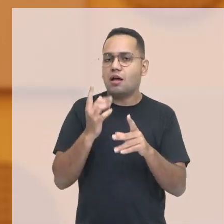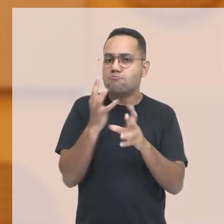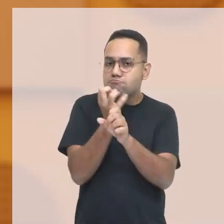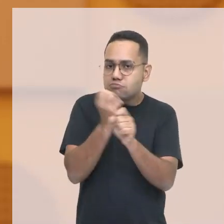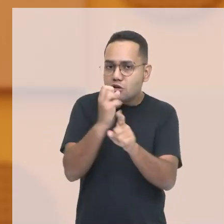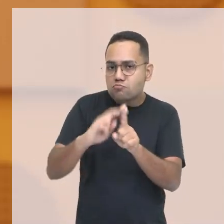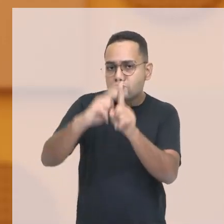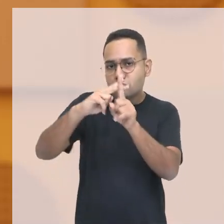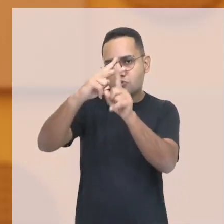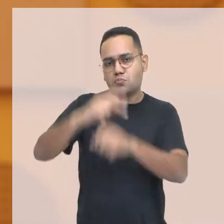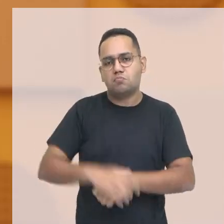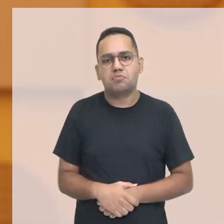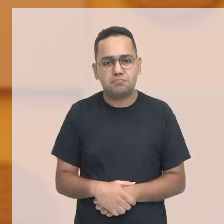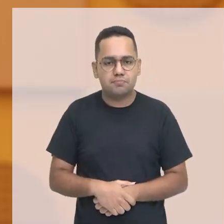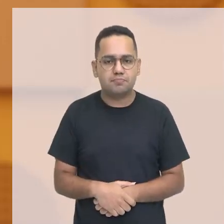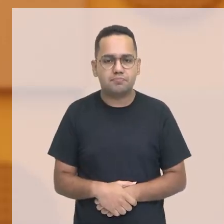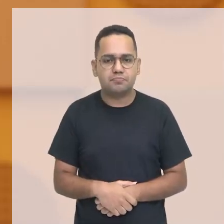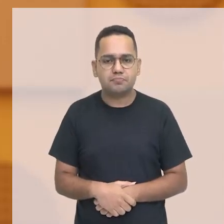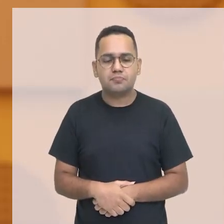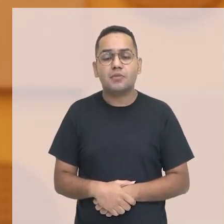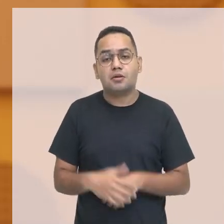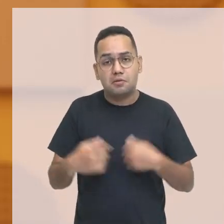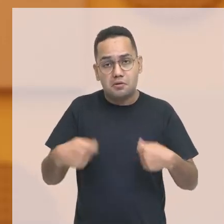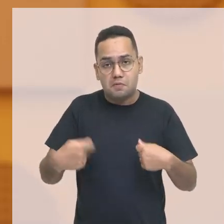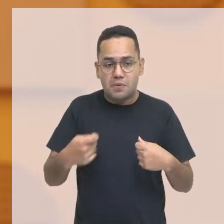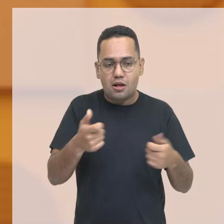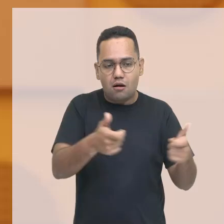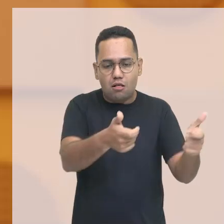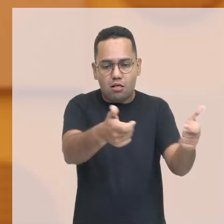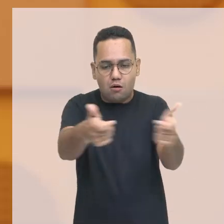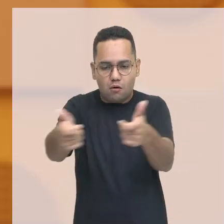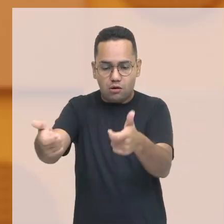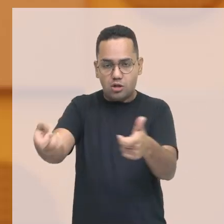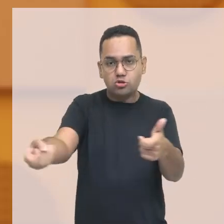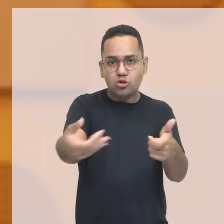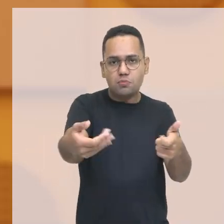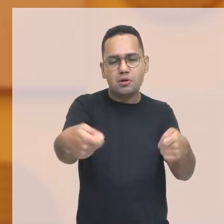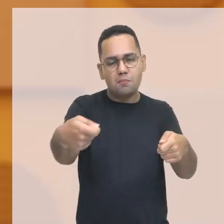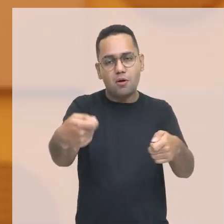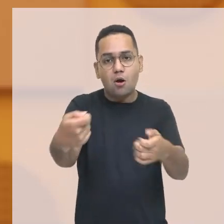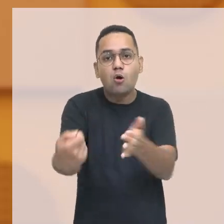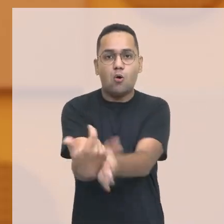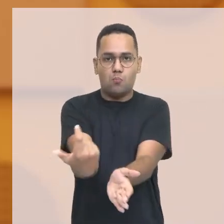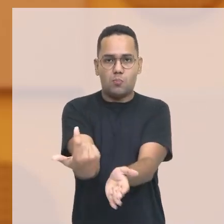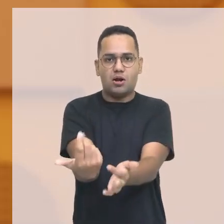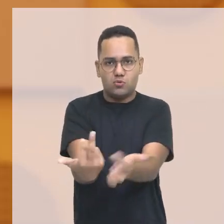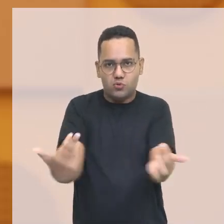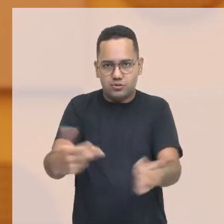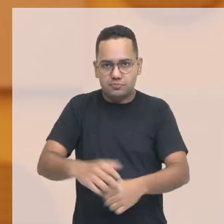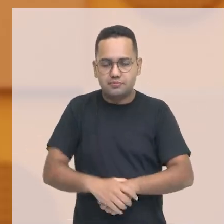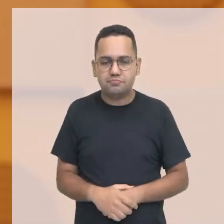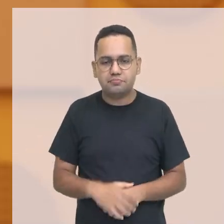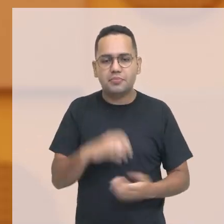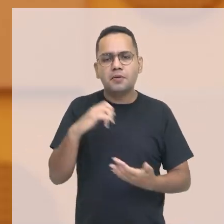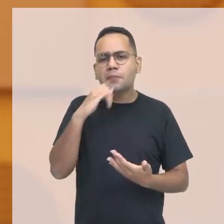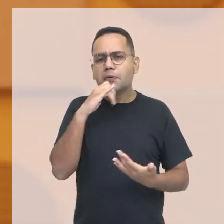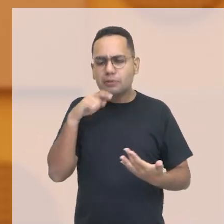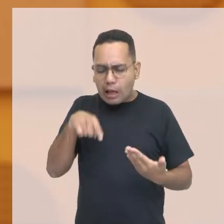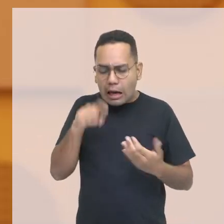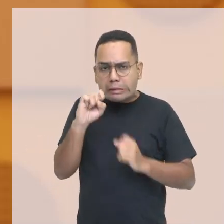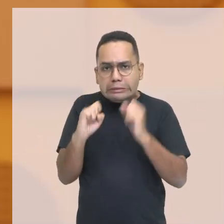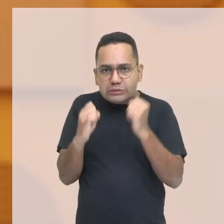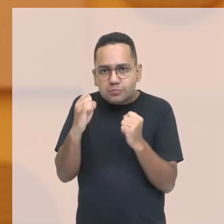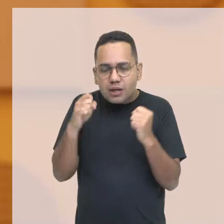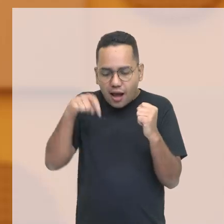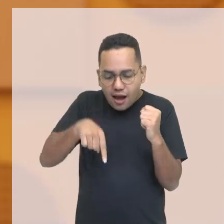buscar novos mercados consumidores. Vamos supor que essa indústria fica aqui na cidade de Manaus. E ele vende para